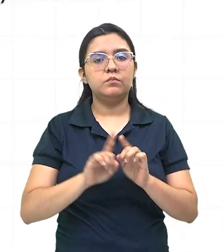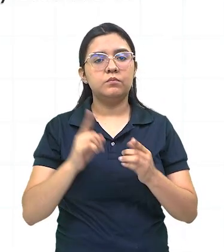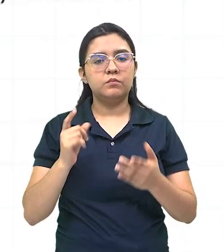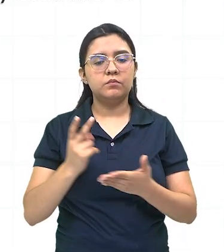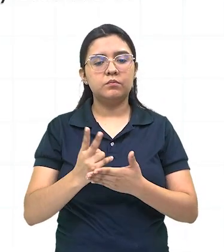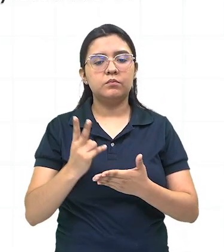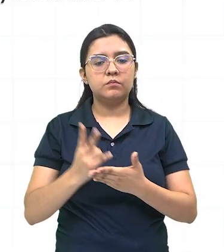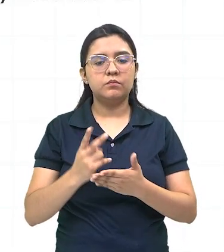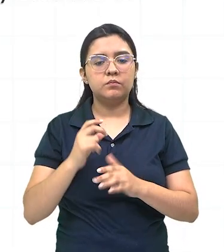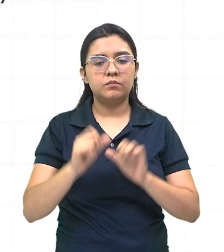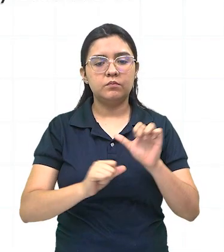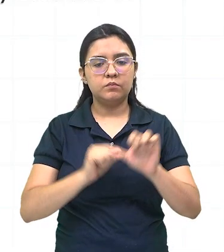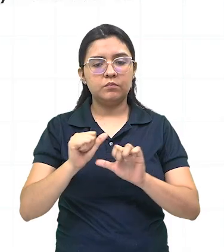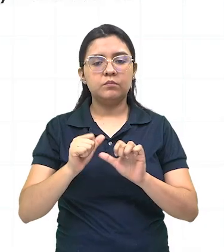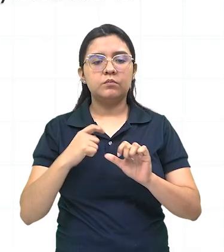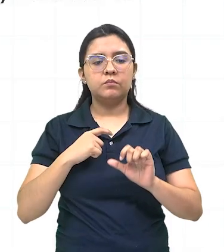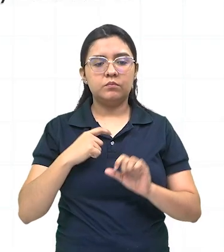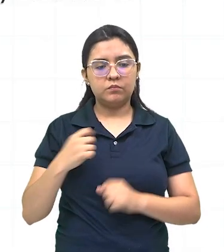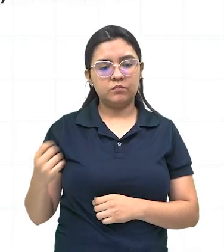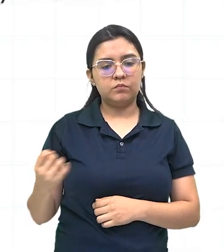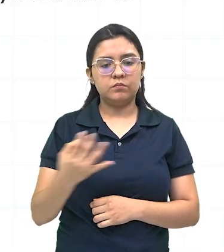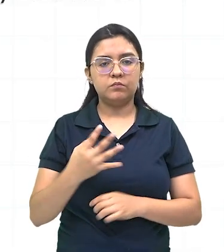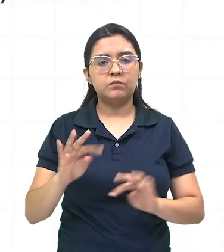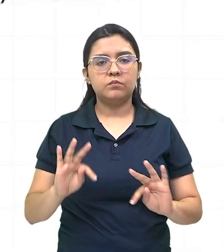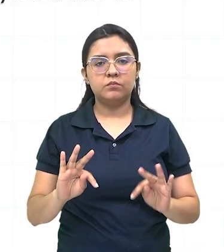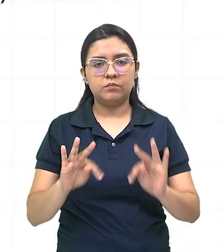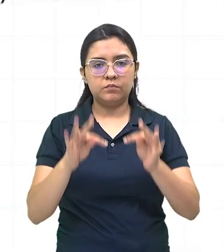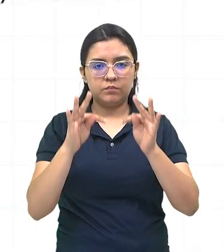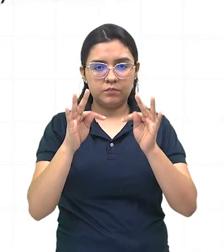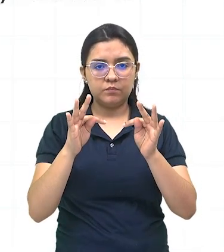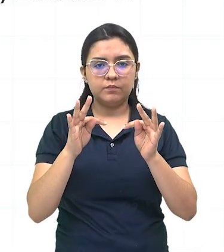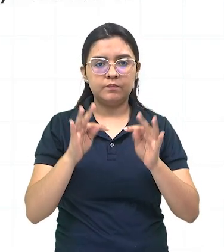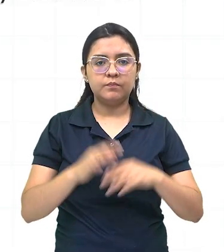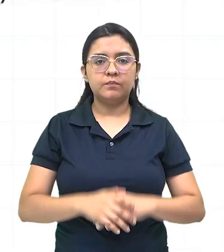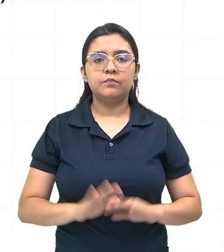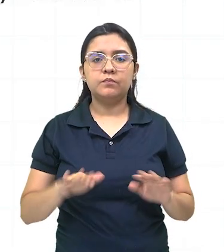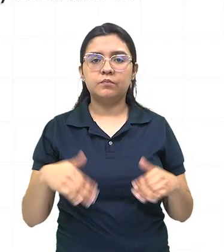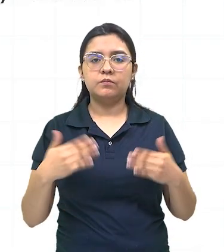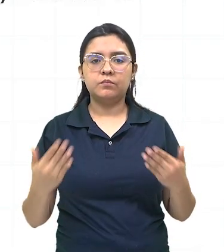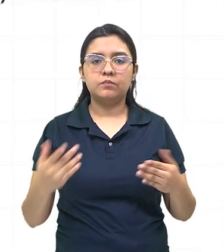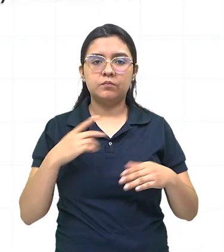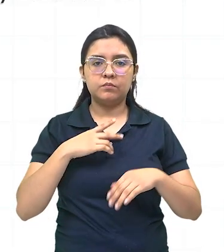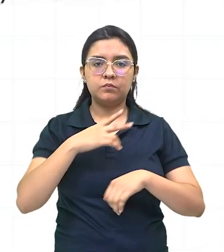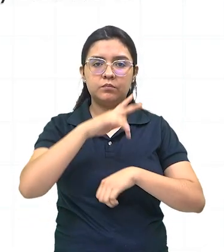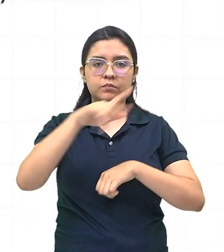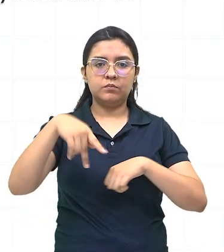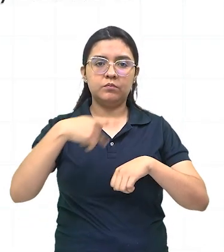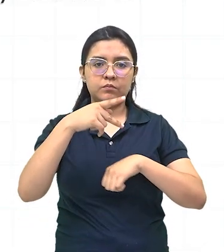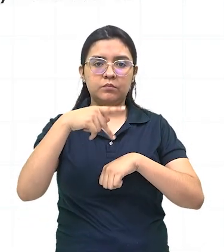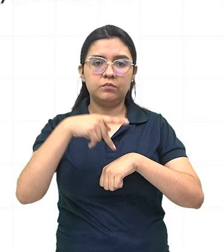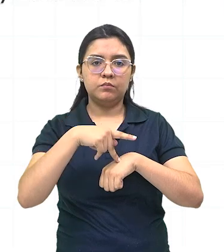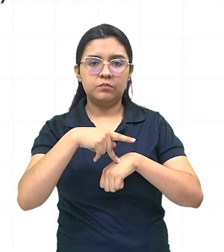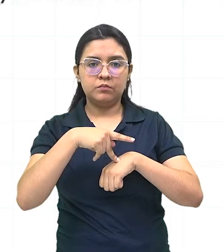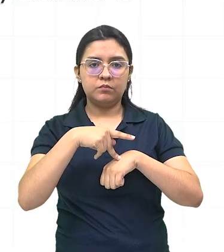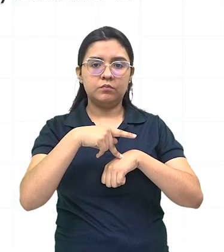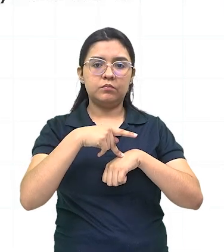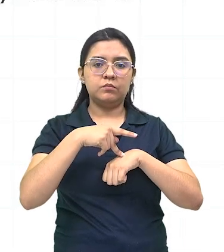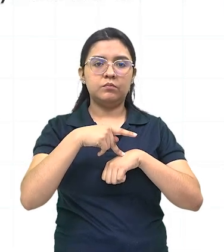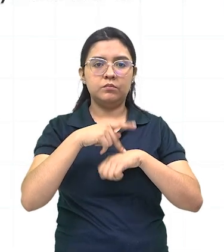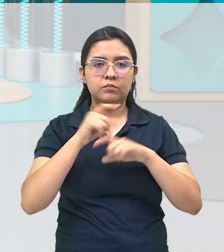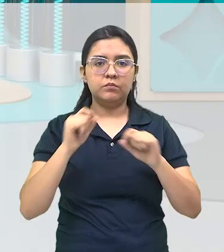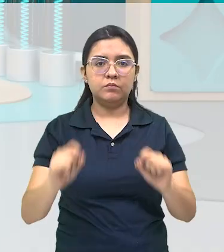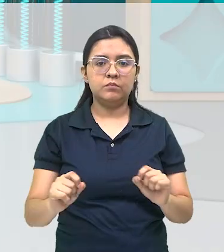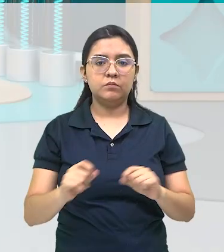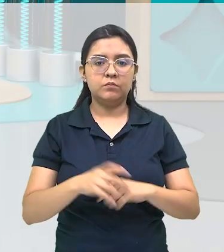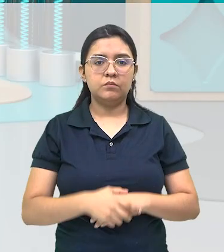constante inovação tecnológica. Então, gente, o Japão fica exatamente aqui no mapa. Vamos